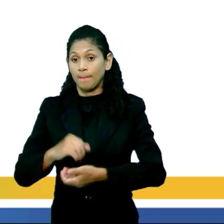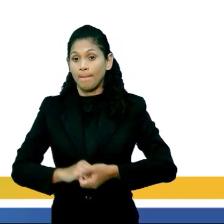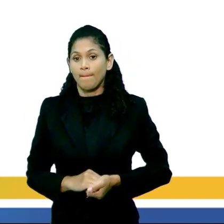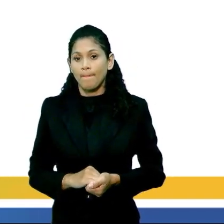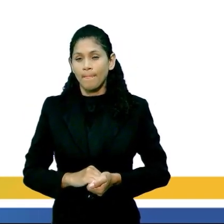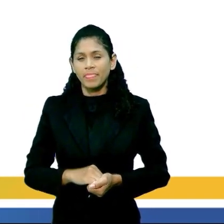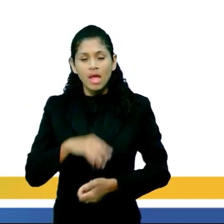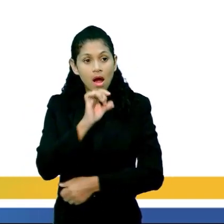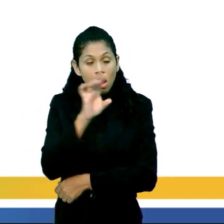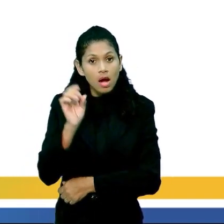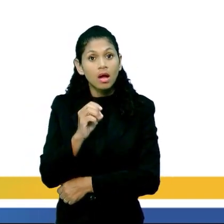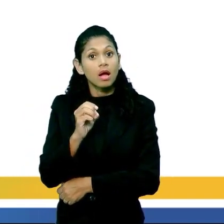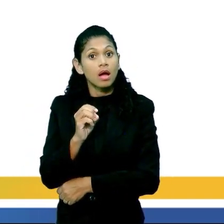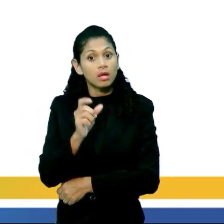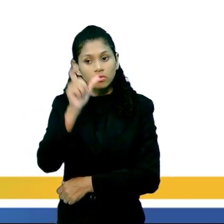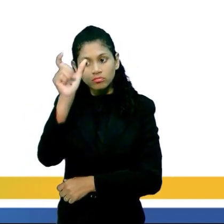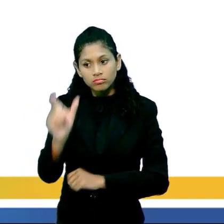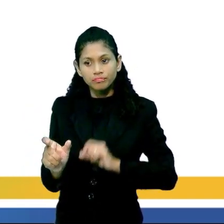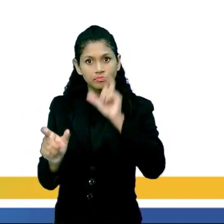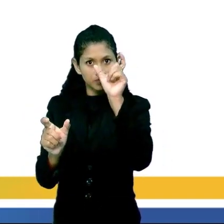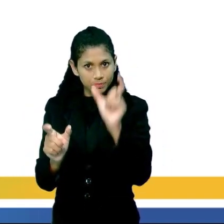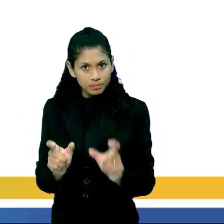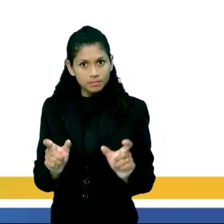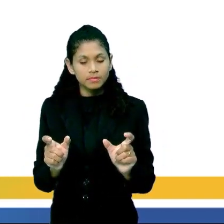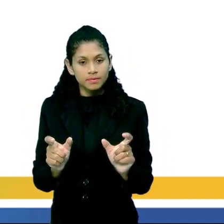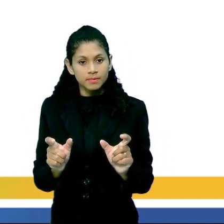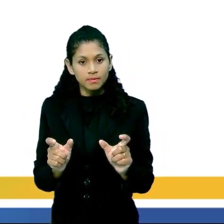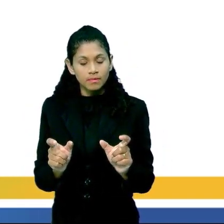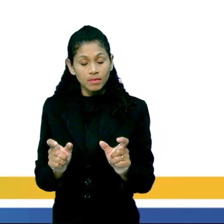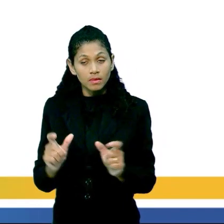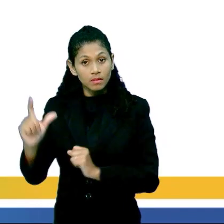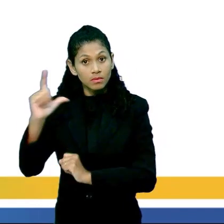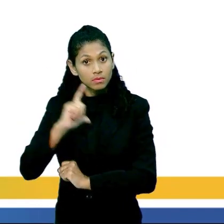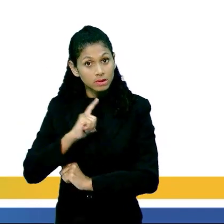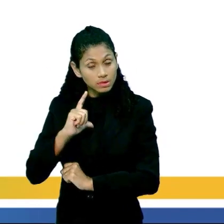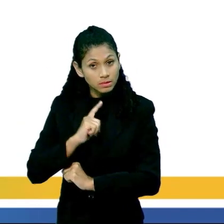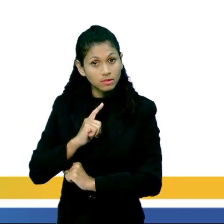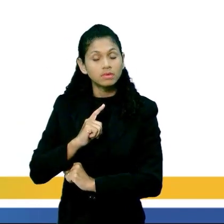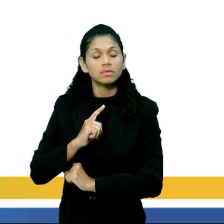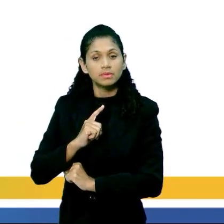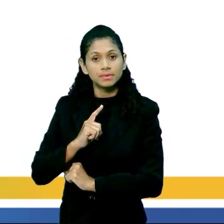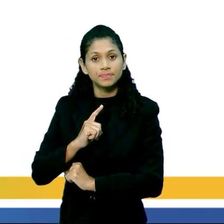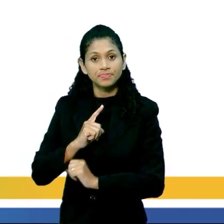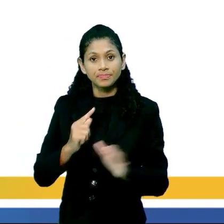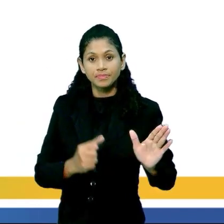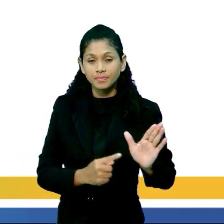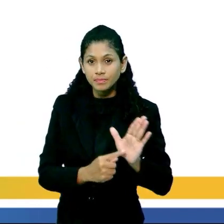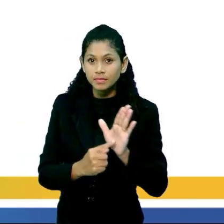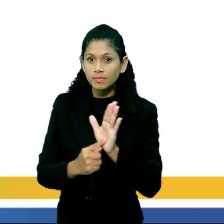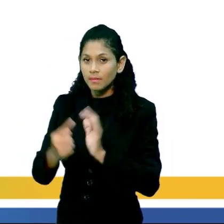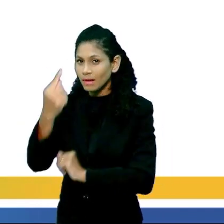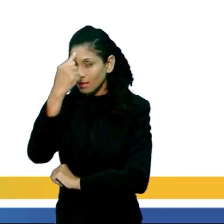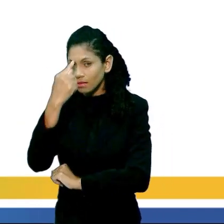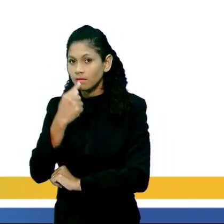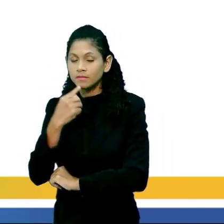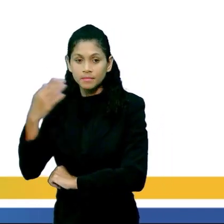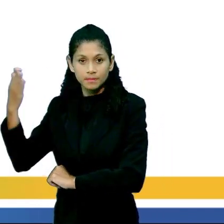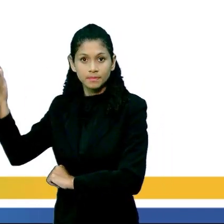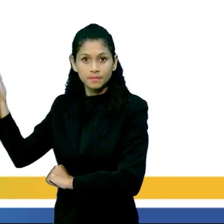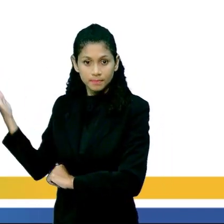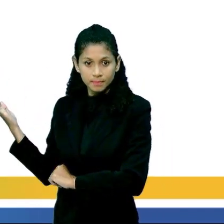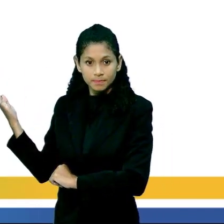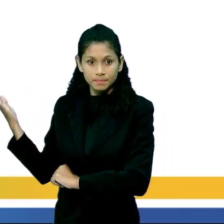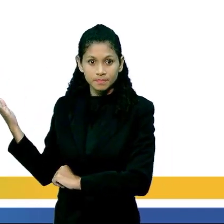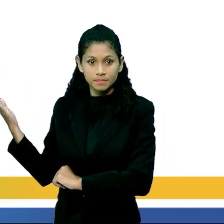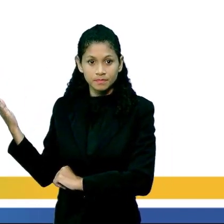Então, olha aí. Nós temos aí a ilustração. A ilustração no corredor, do corredor